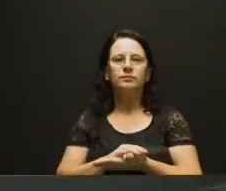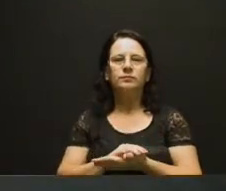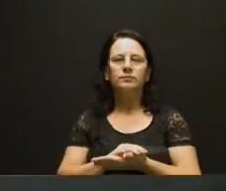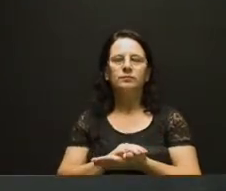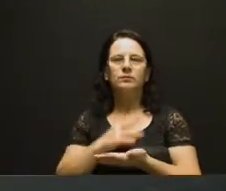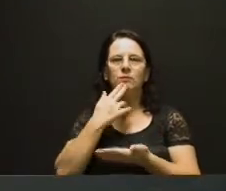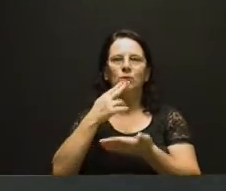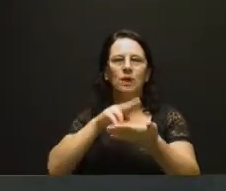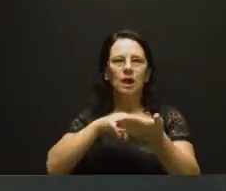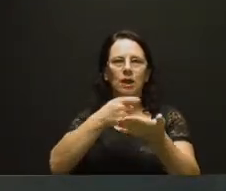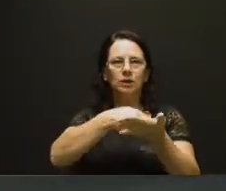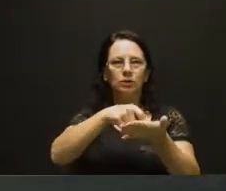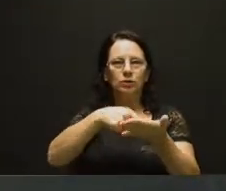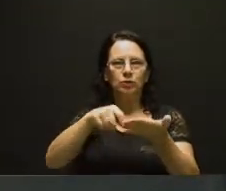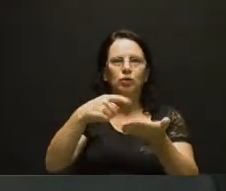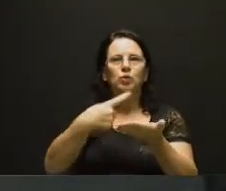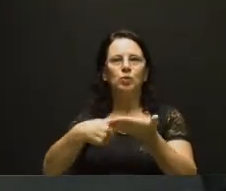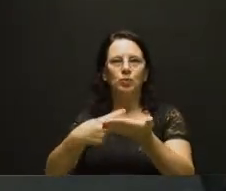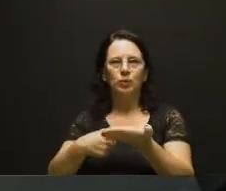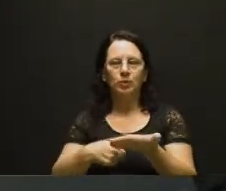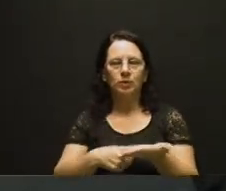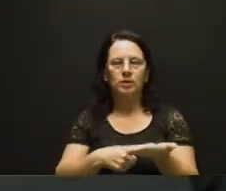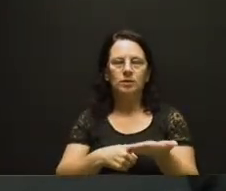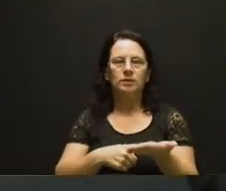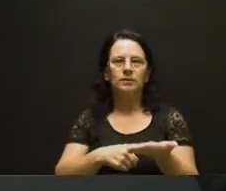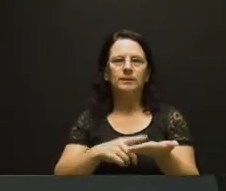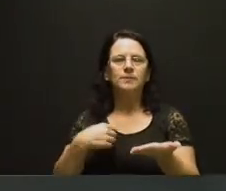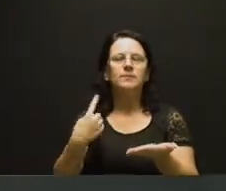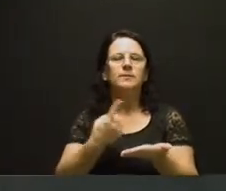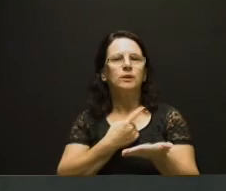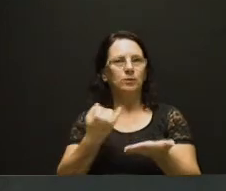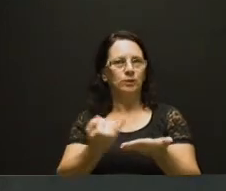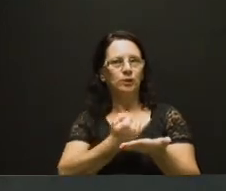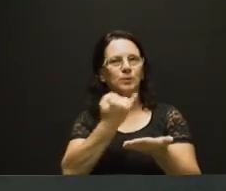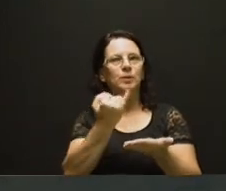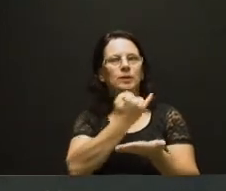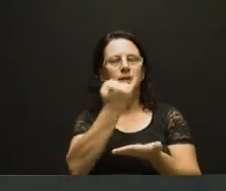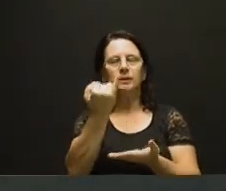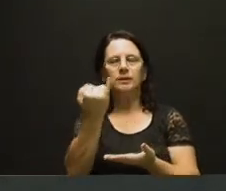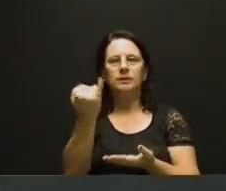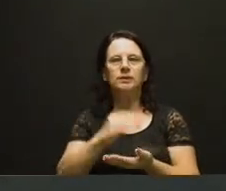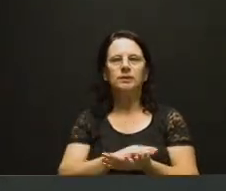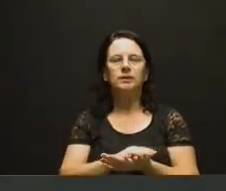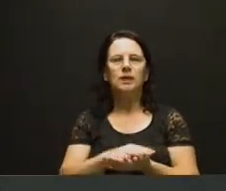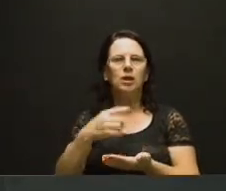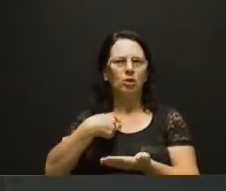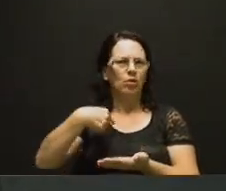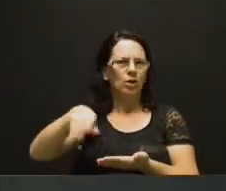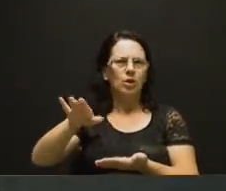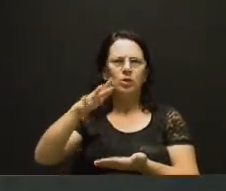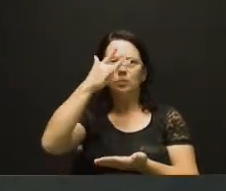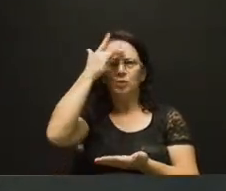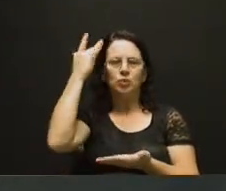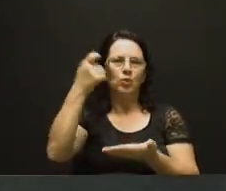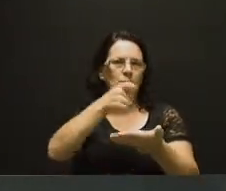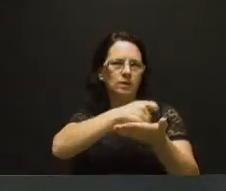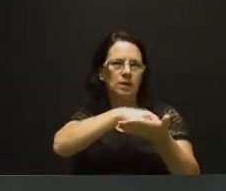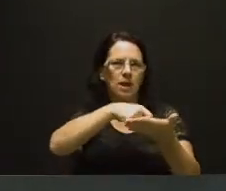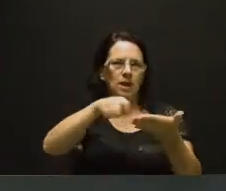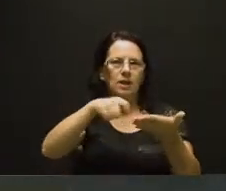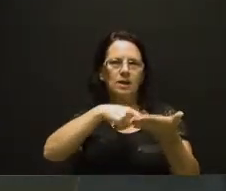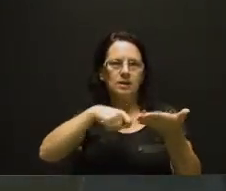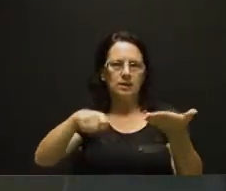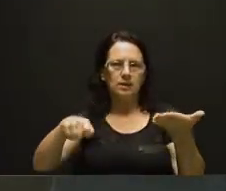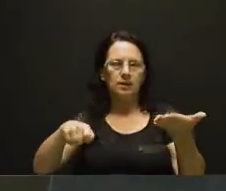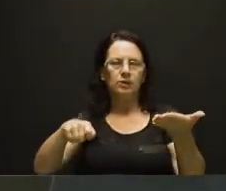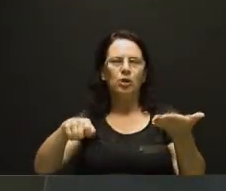aí que pra nós é de grande valia que saiu daqui todo mundo assinando esta carta